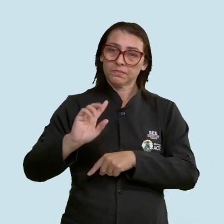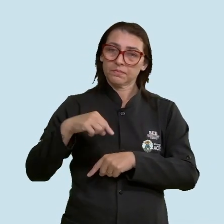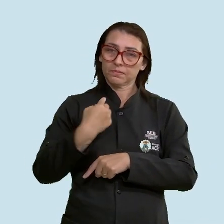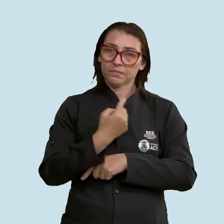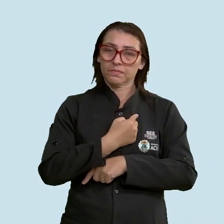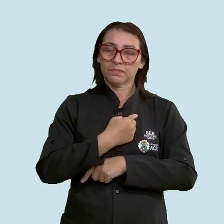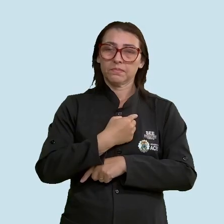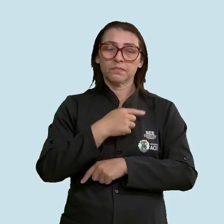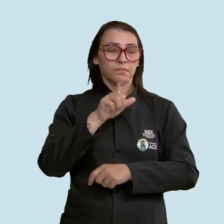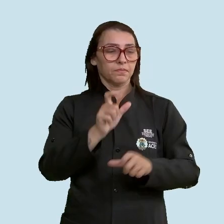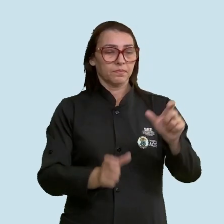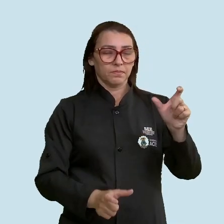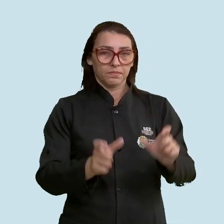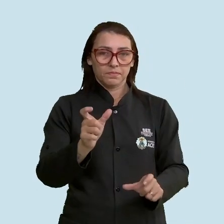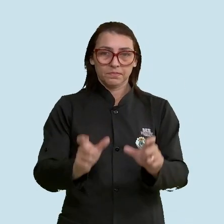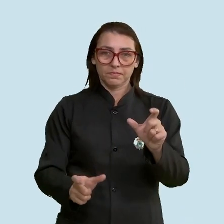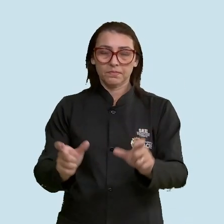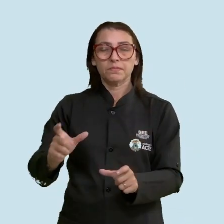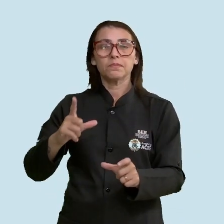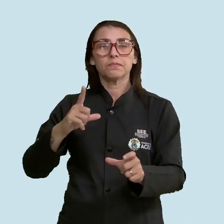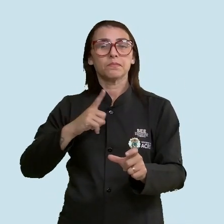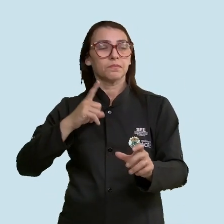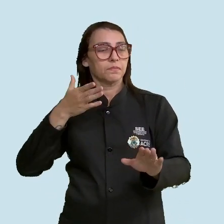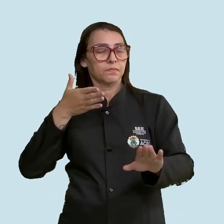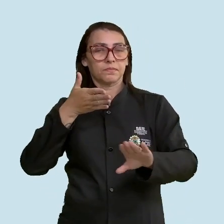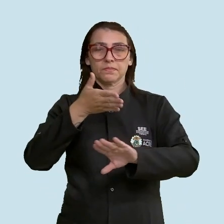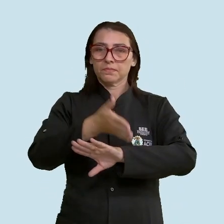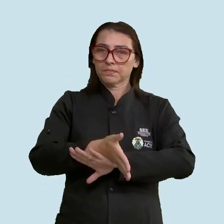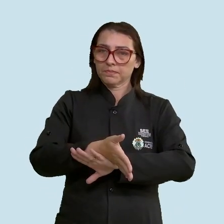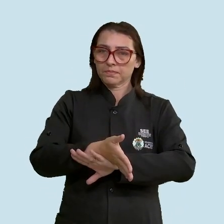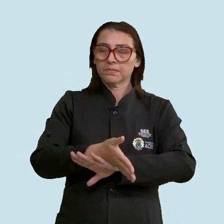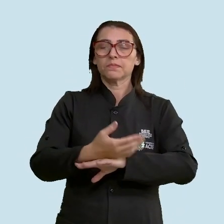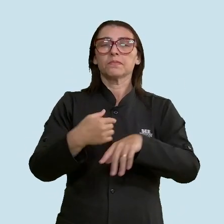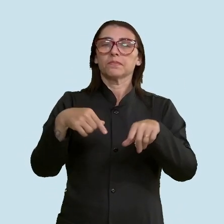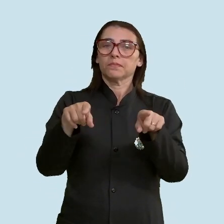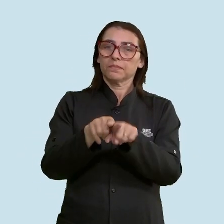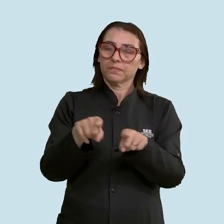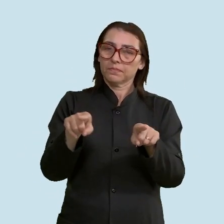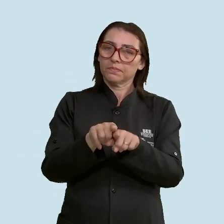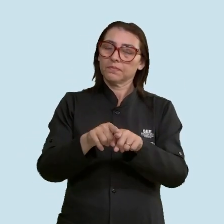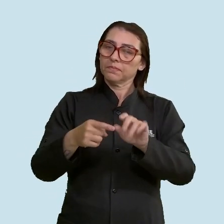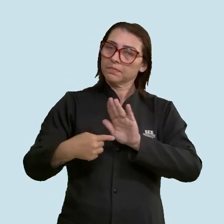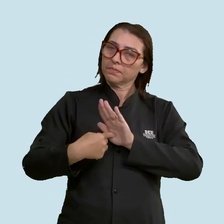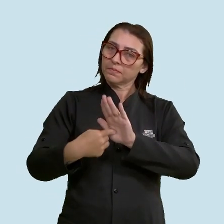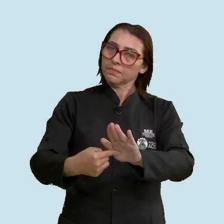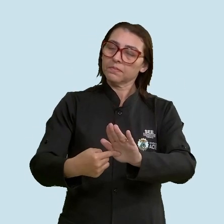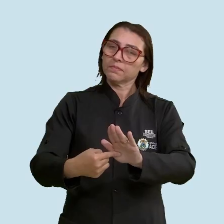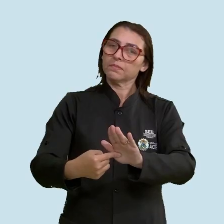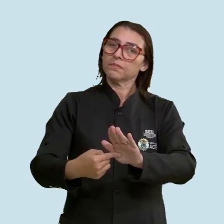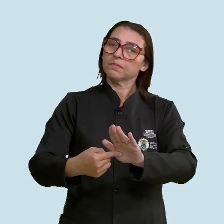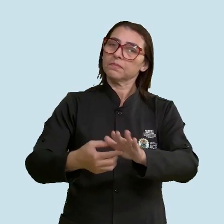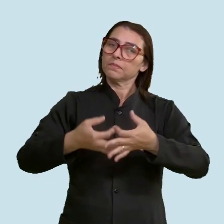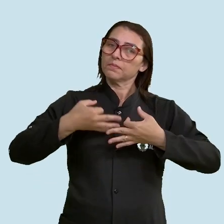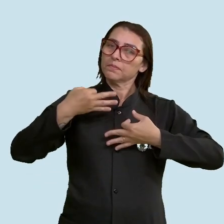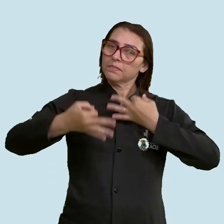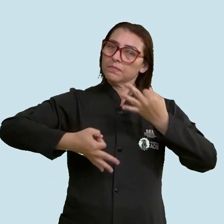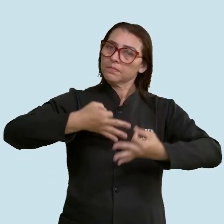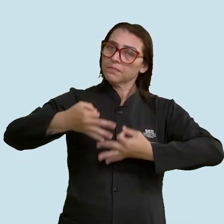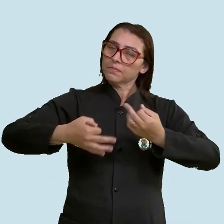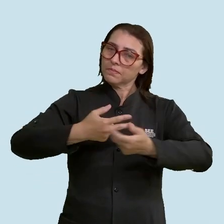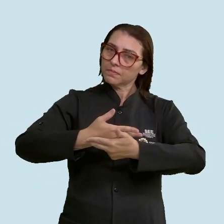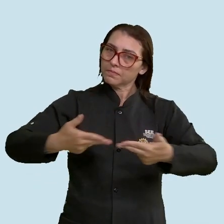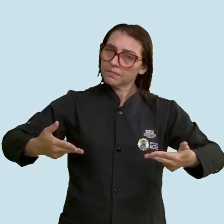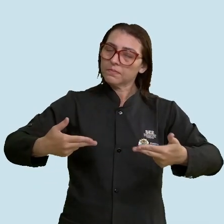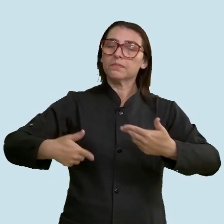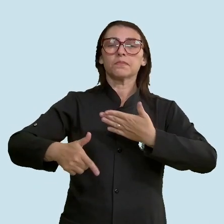pelas pessoas que têm acesso, para também manifestar o nosso olhar crítico sobre as coisas. Então, ela